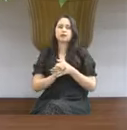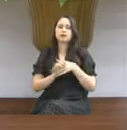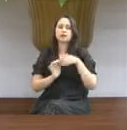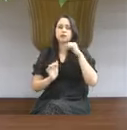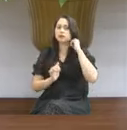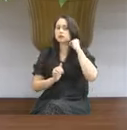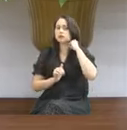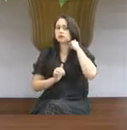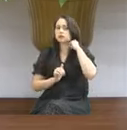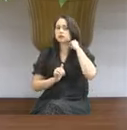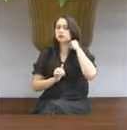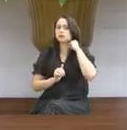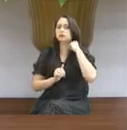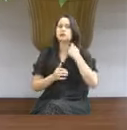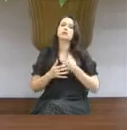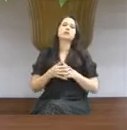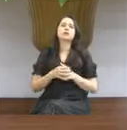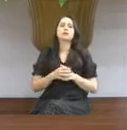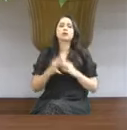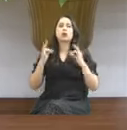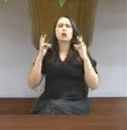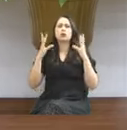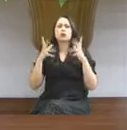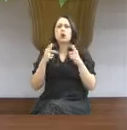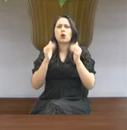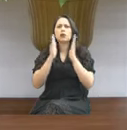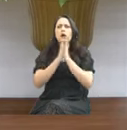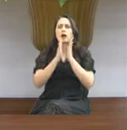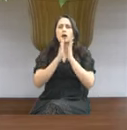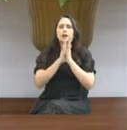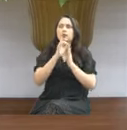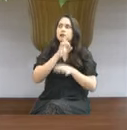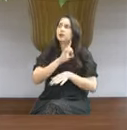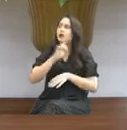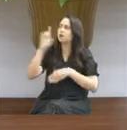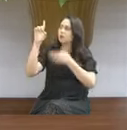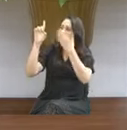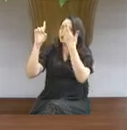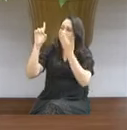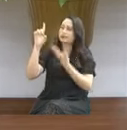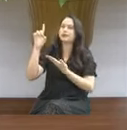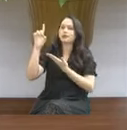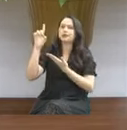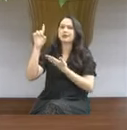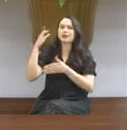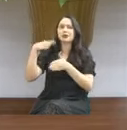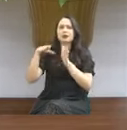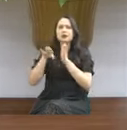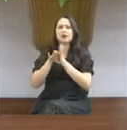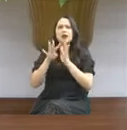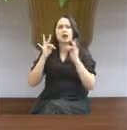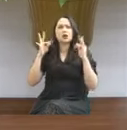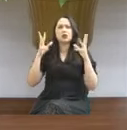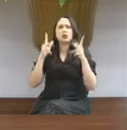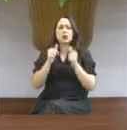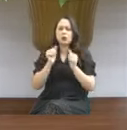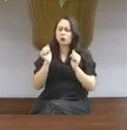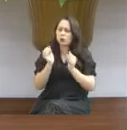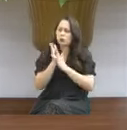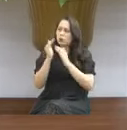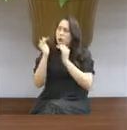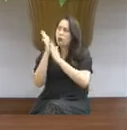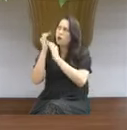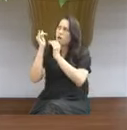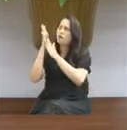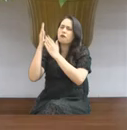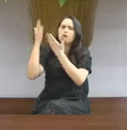essa noite. Toda a sua oração chega até a presença de Deus. Todo o seu louvor chega